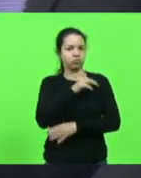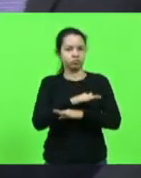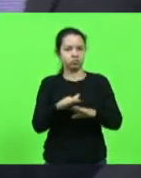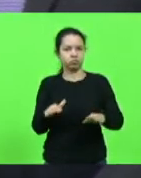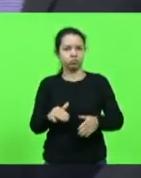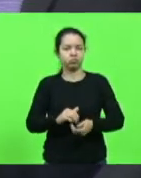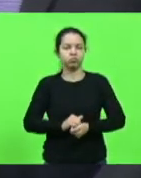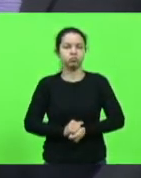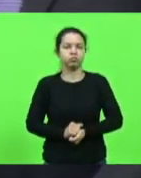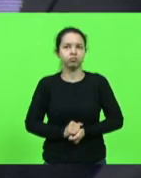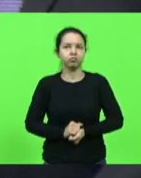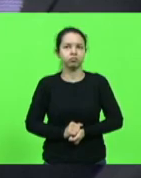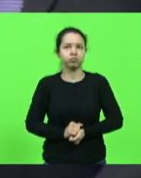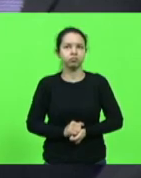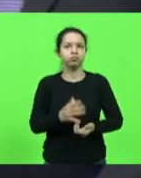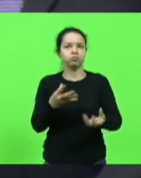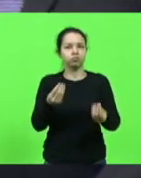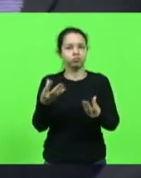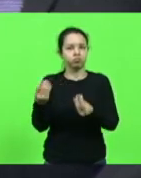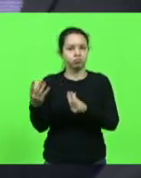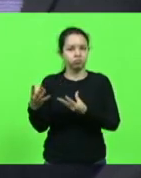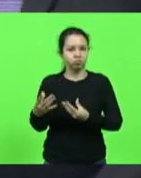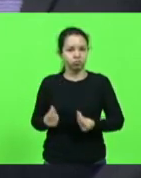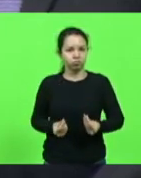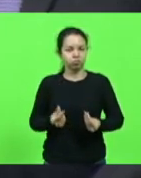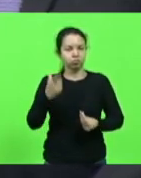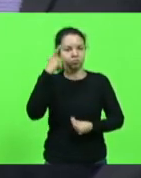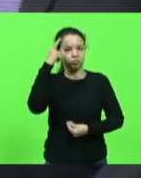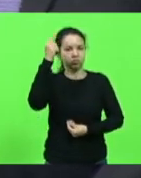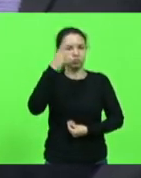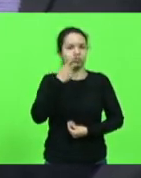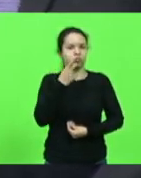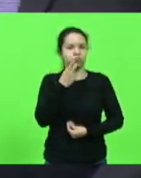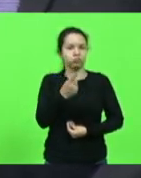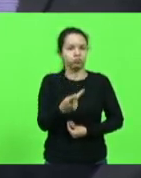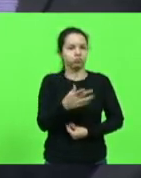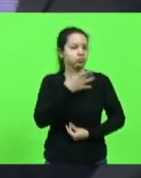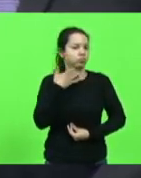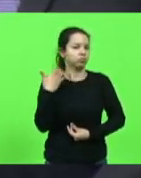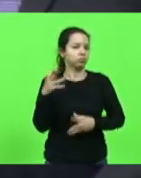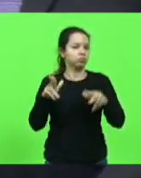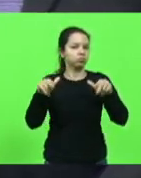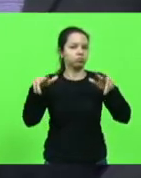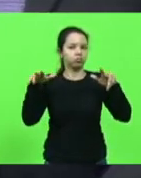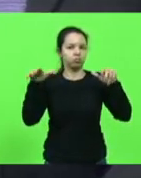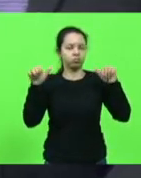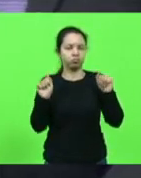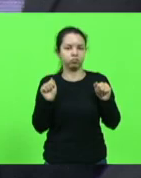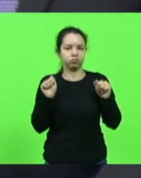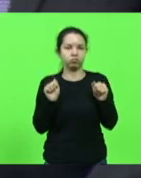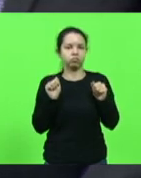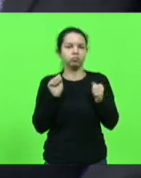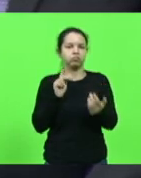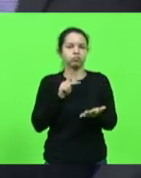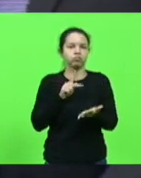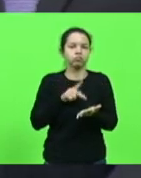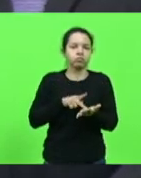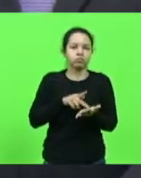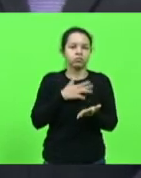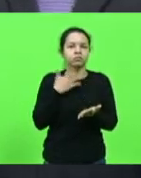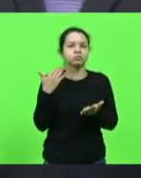Popularmente, os acadêmicos são chamados de imortais. Na realidade, imortal é a sua